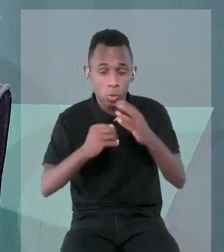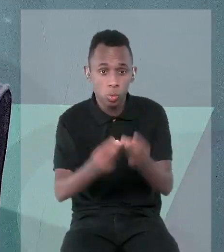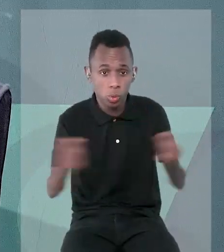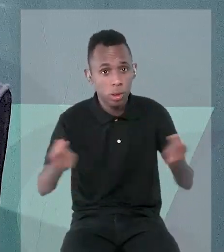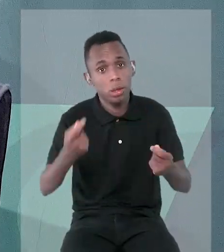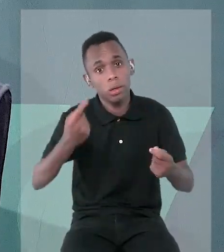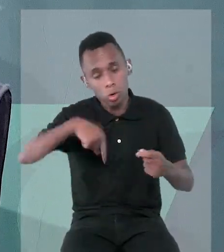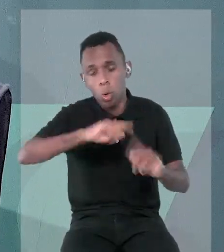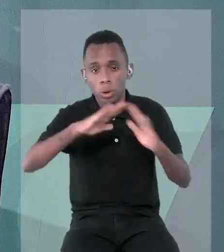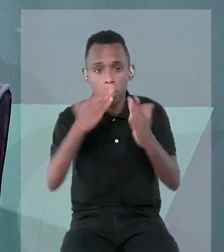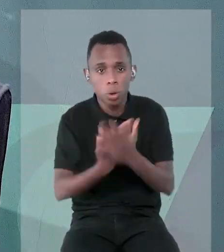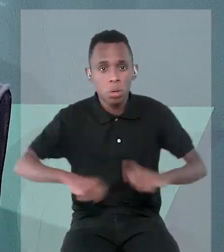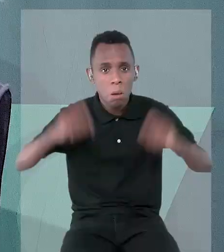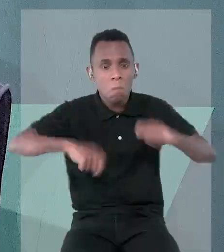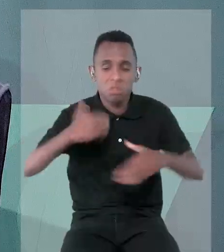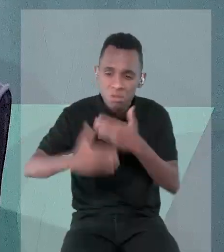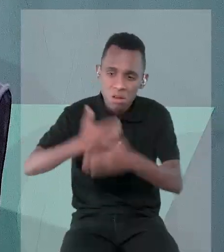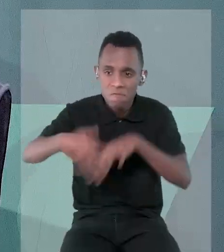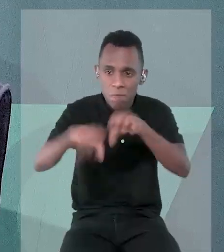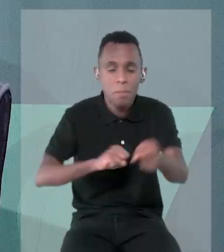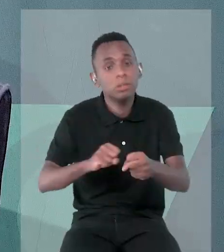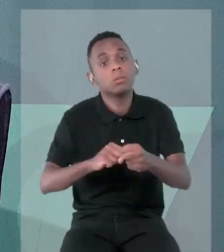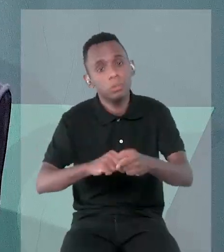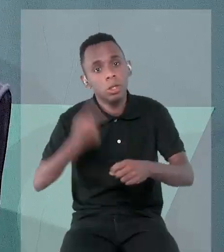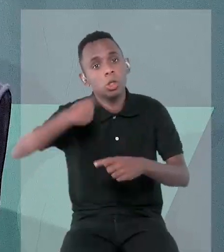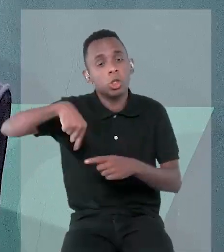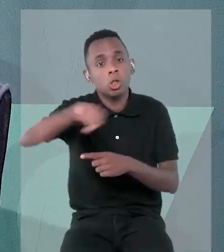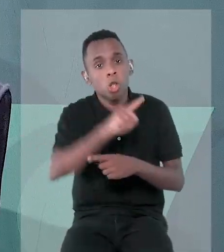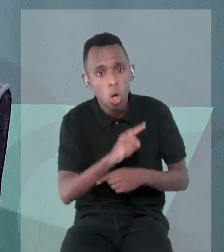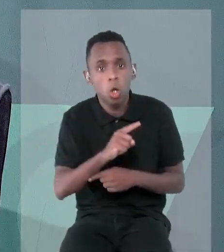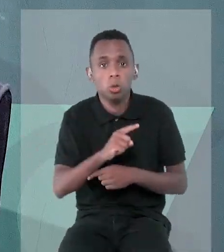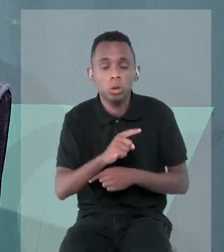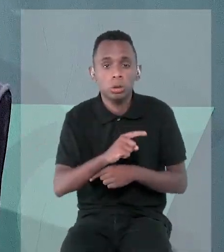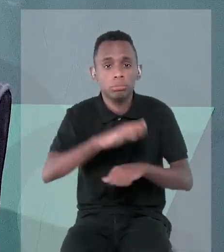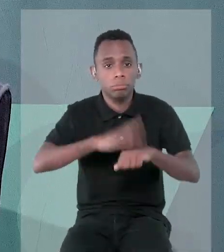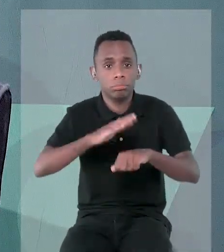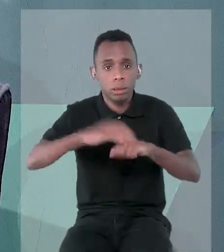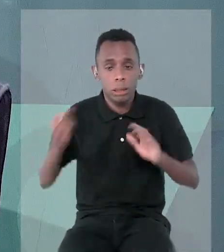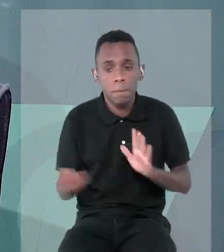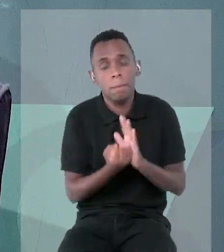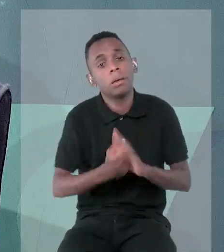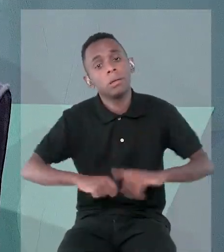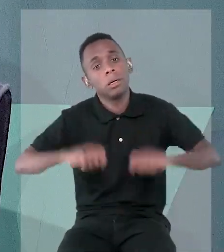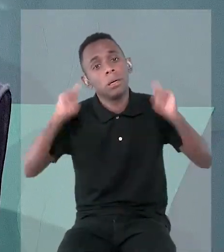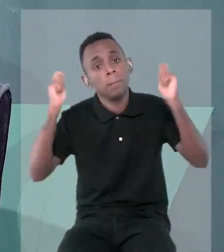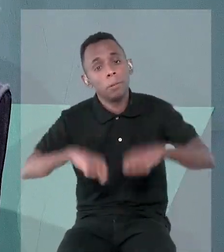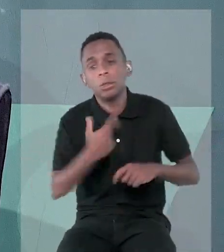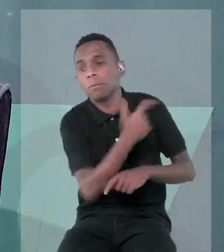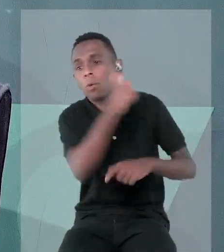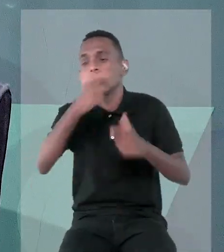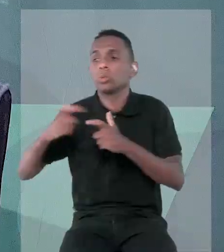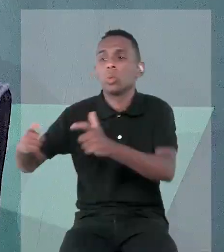com essa nossa escola, com nossa capacidade de formação, com as nosso pragmatismo, vamos ser capazes de ir para